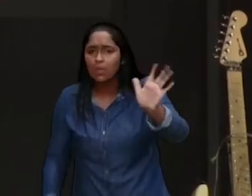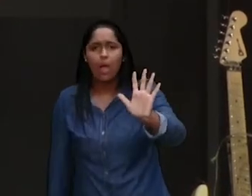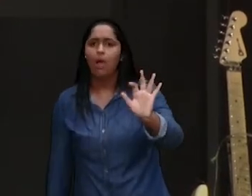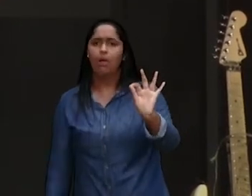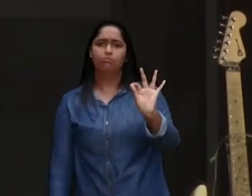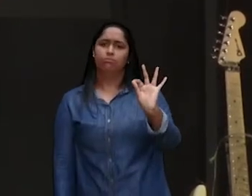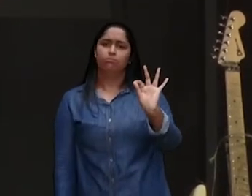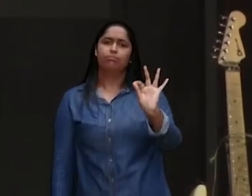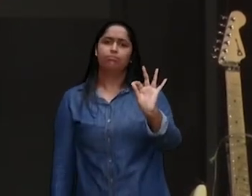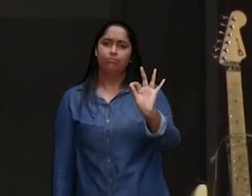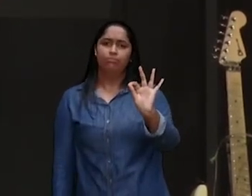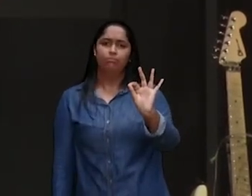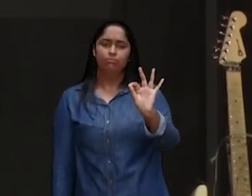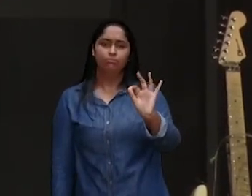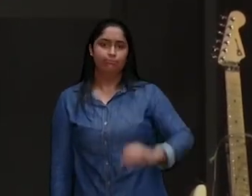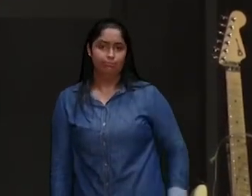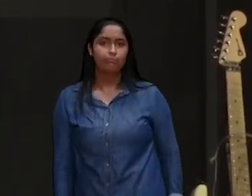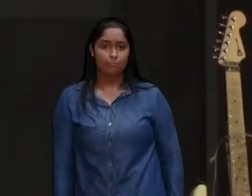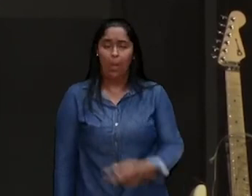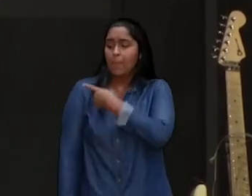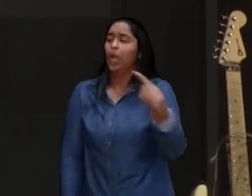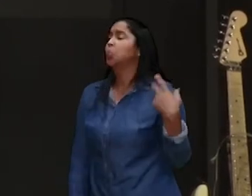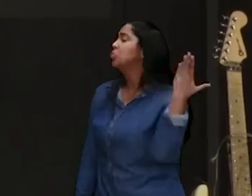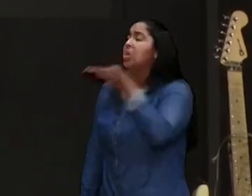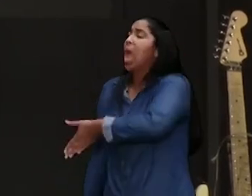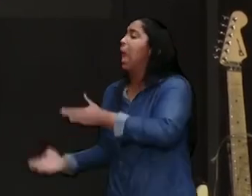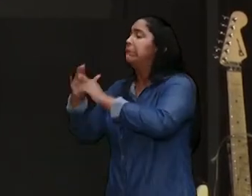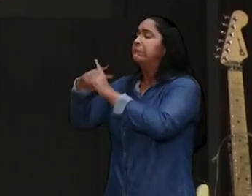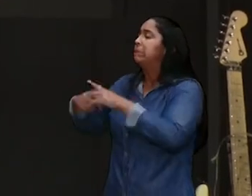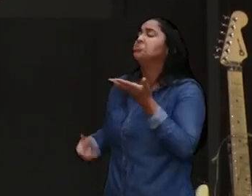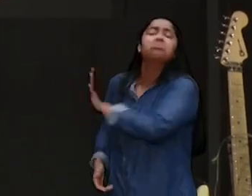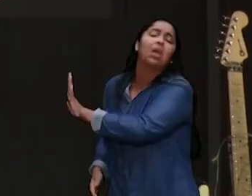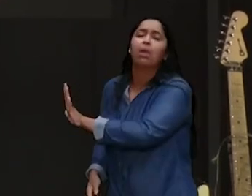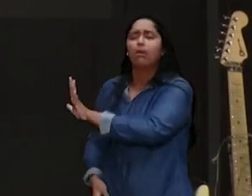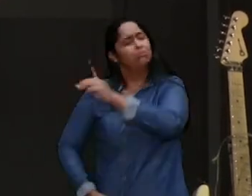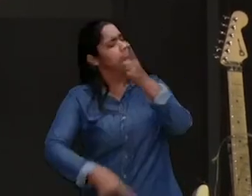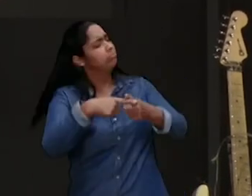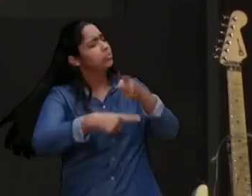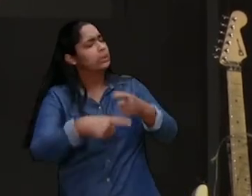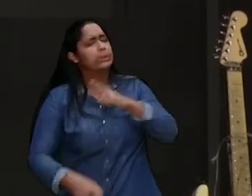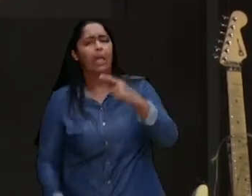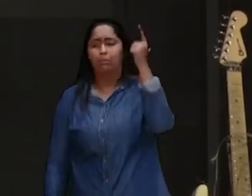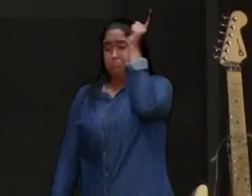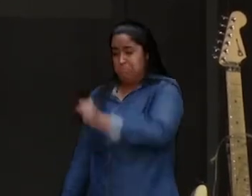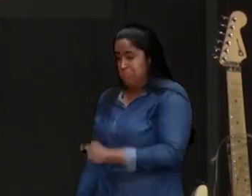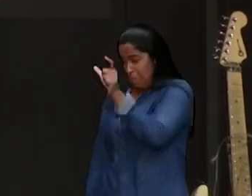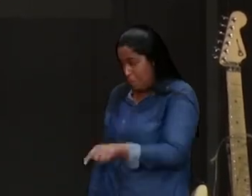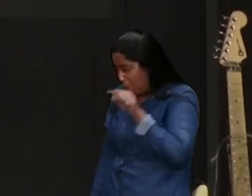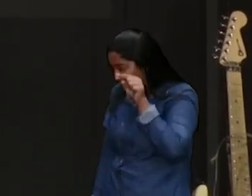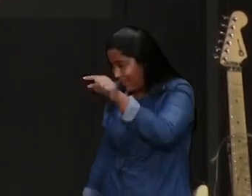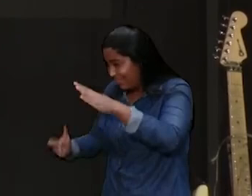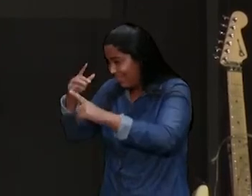tô eu vou me afastar da igreja aí vai porque não porque tem uma pessoa lá na igreja insuportável